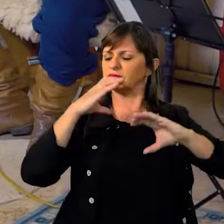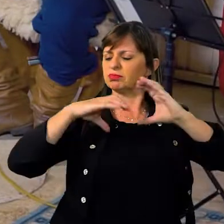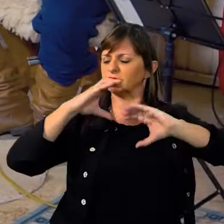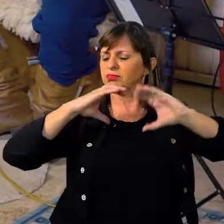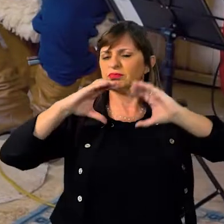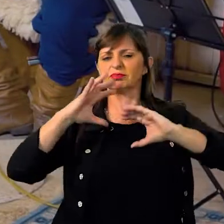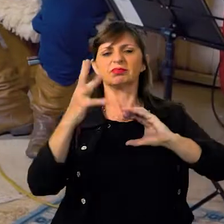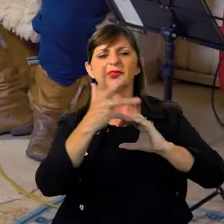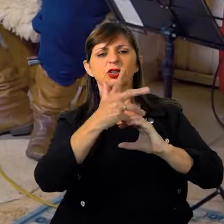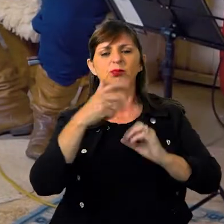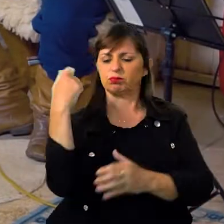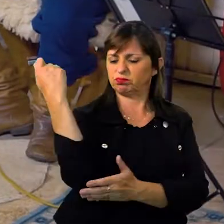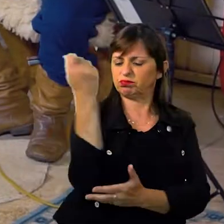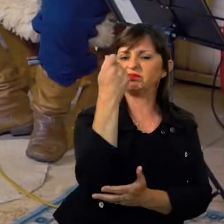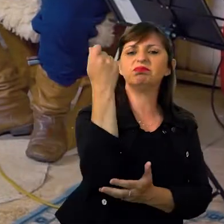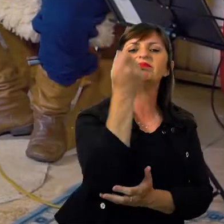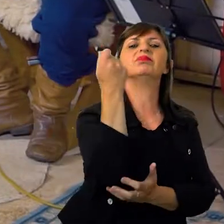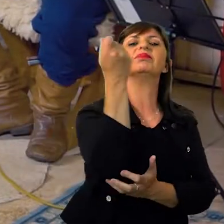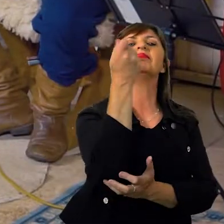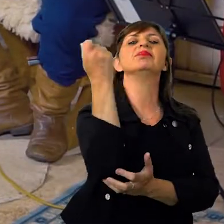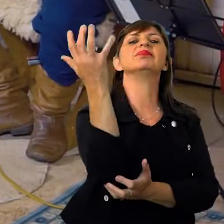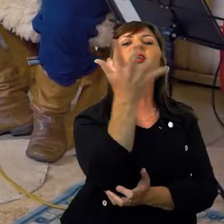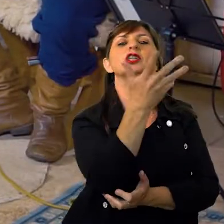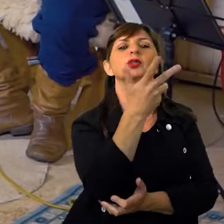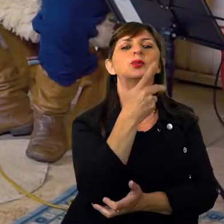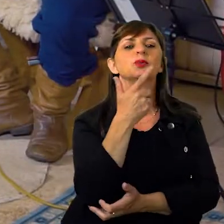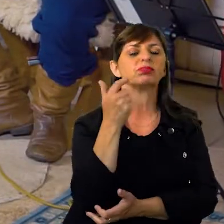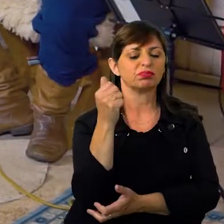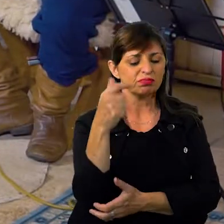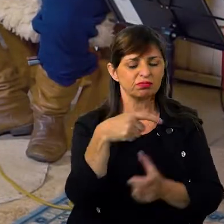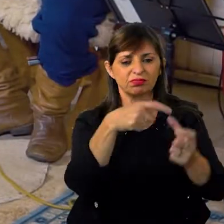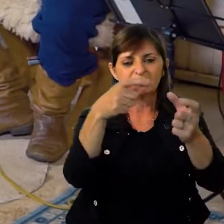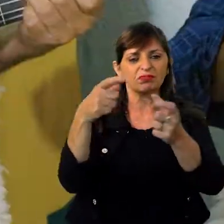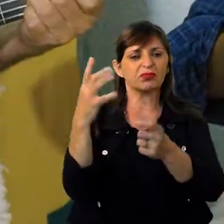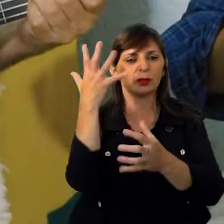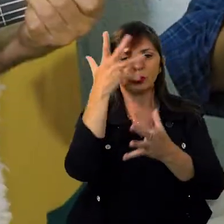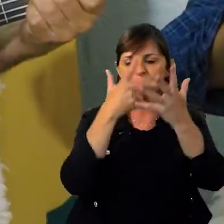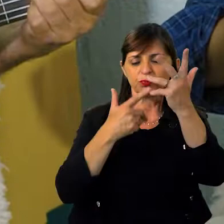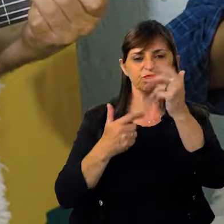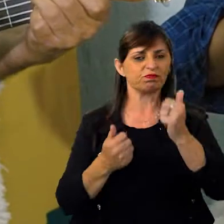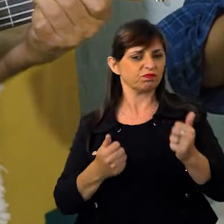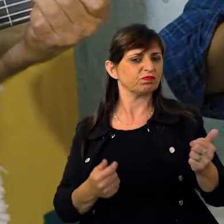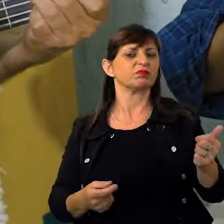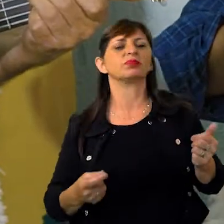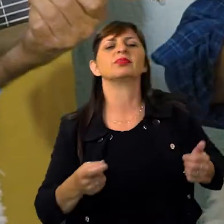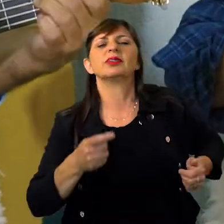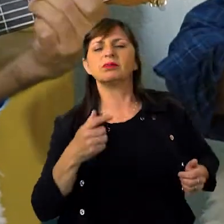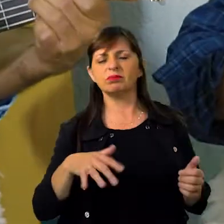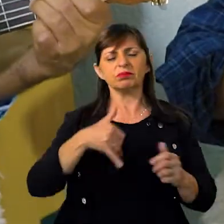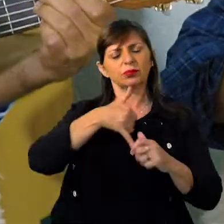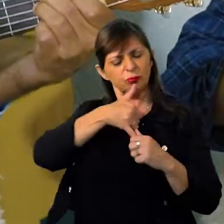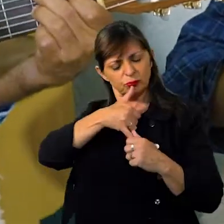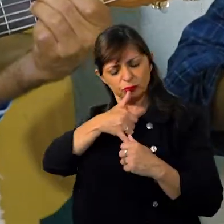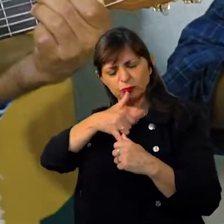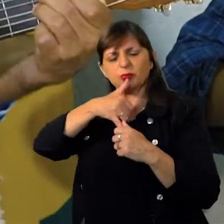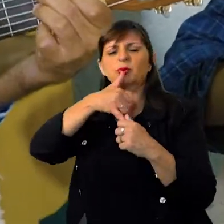a literatura Claro é Sutil mas a cortina e